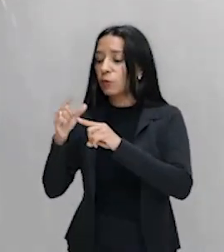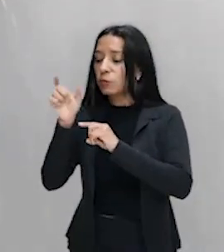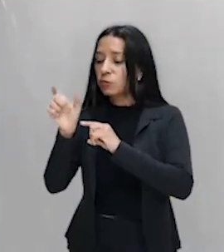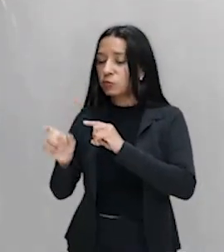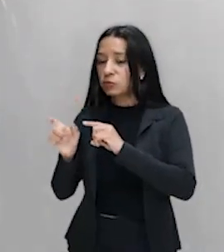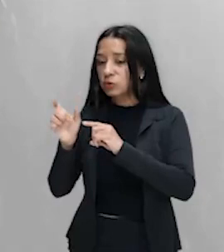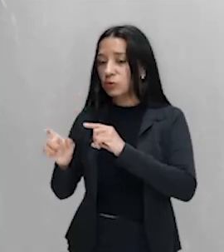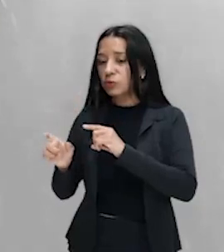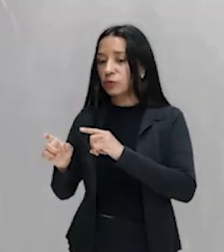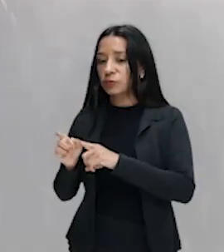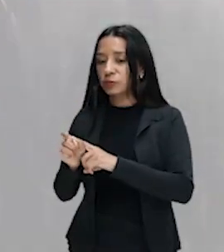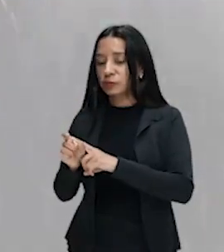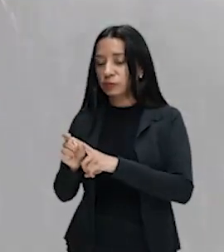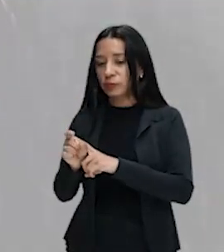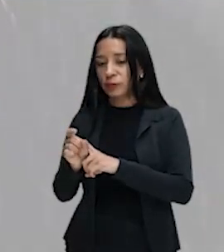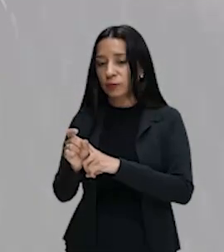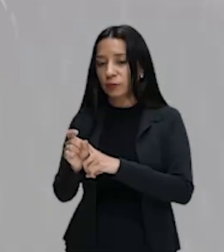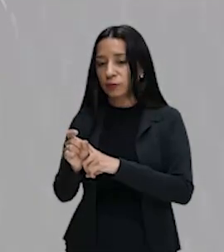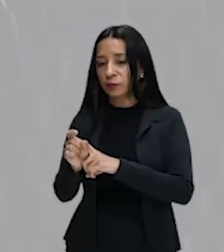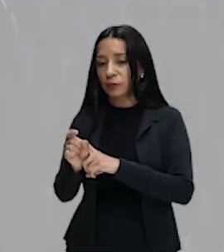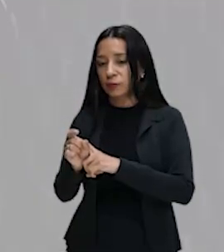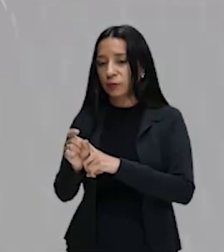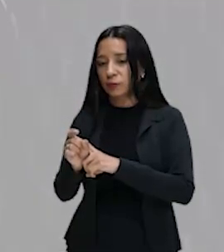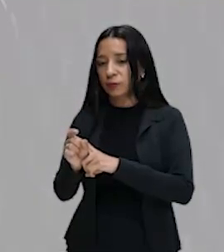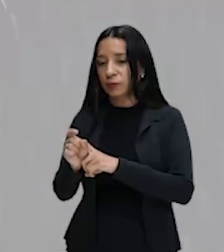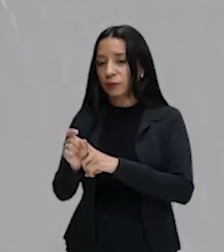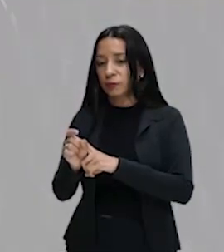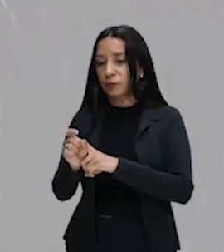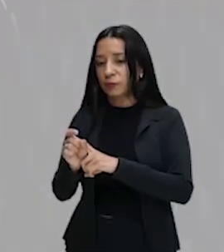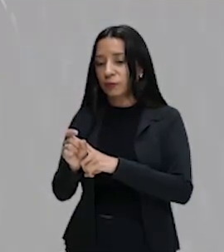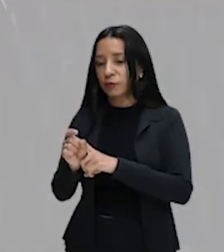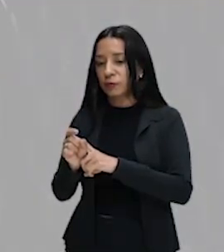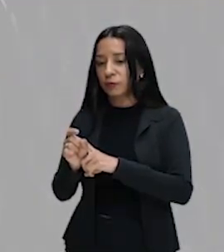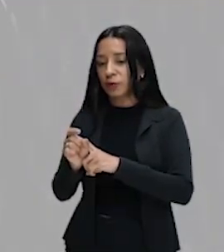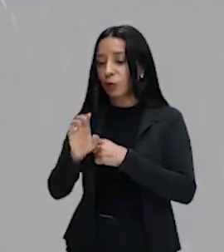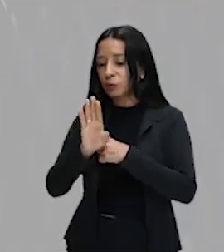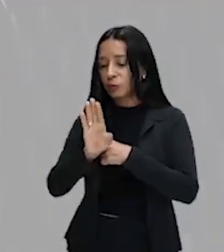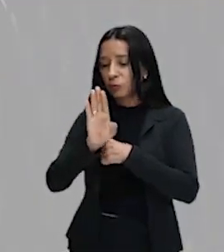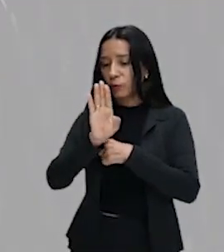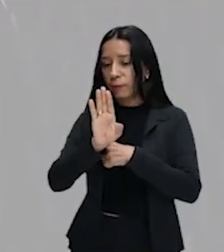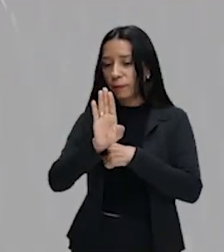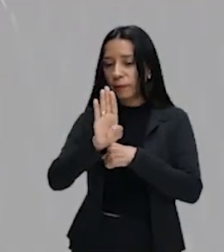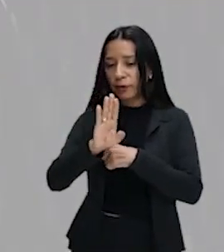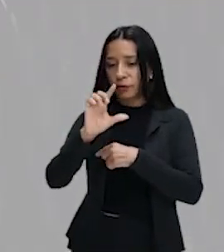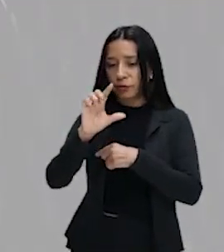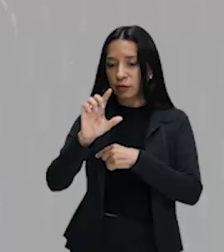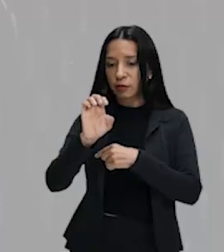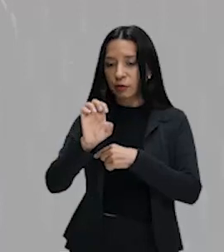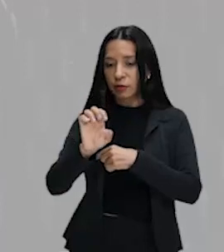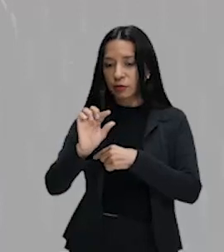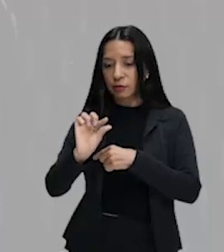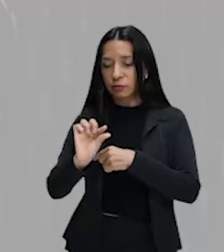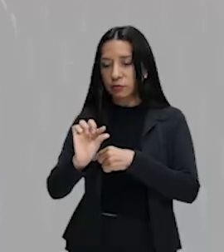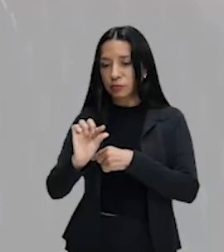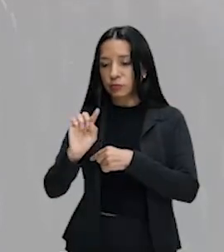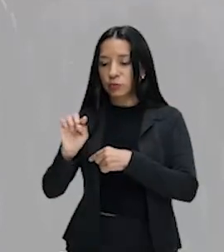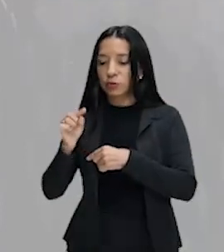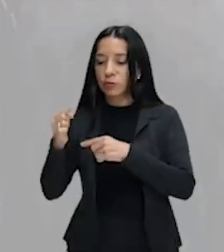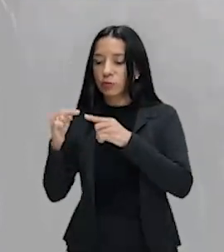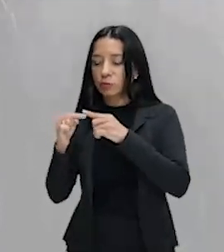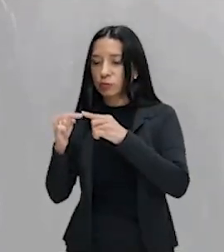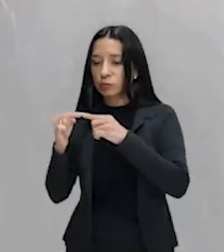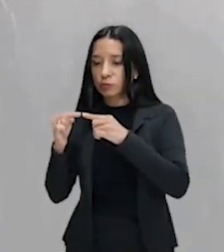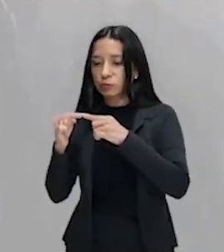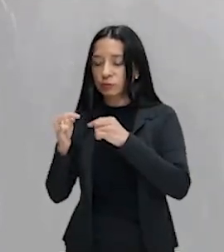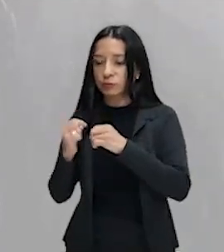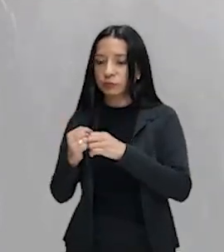gameta, esse alelo Bzão, com este Ezinho, vai ficar Bzão, Ezinho. Próxima combinação de